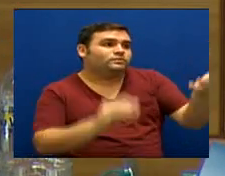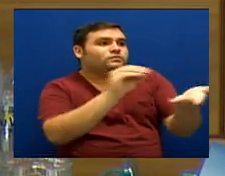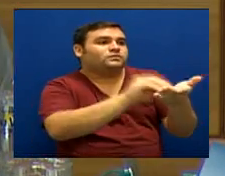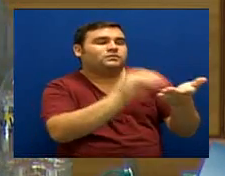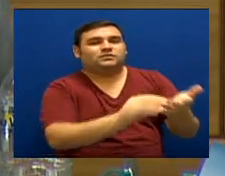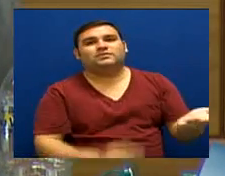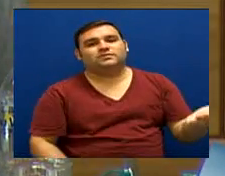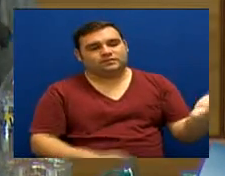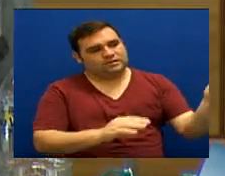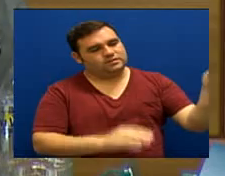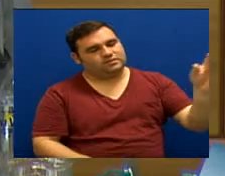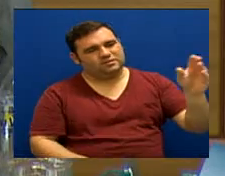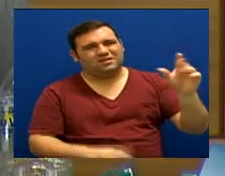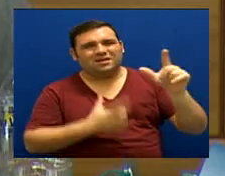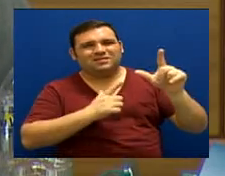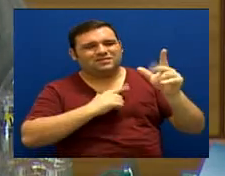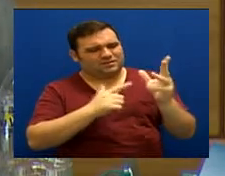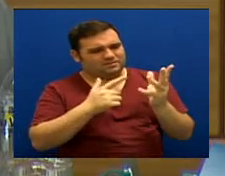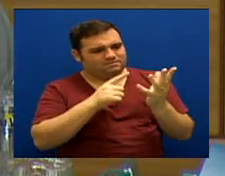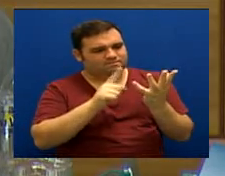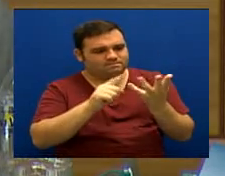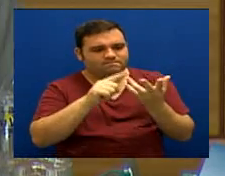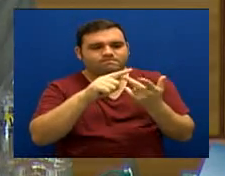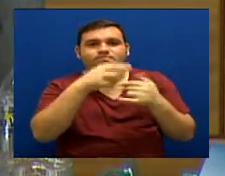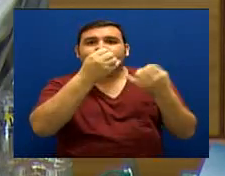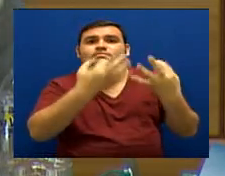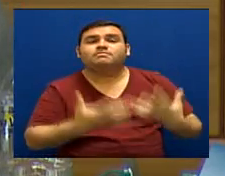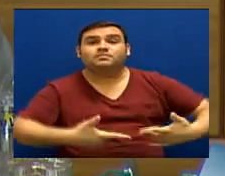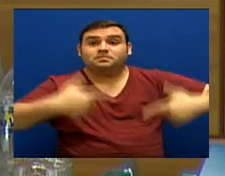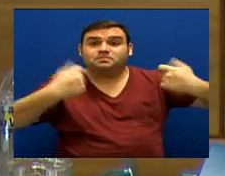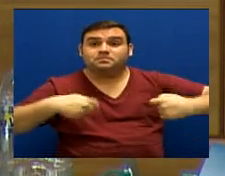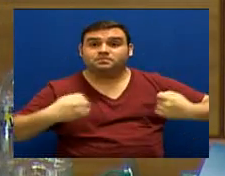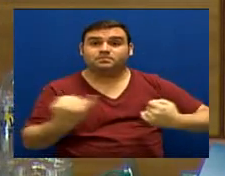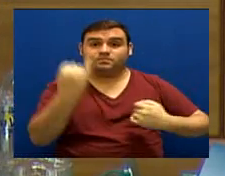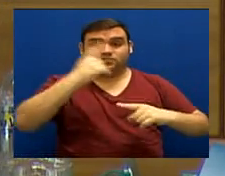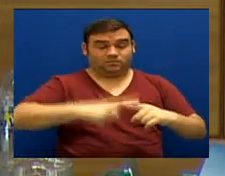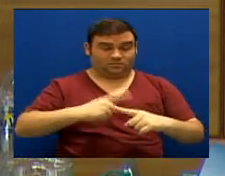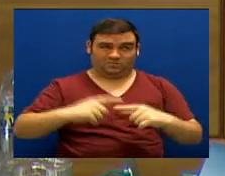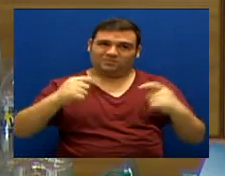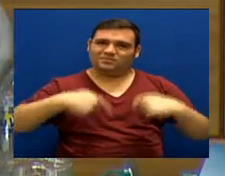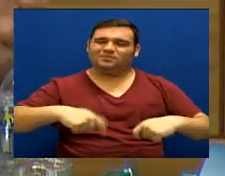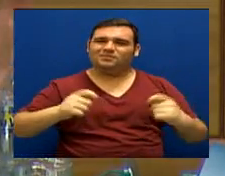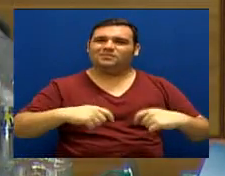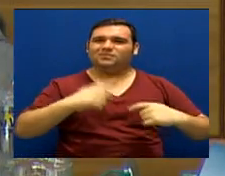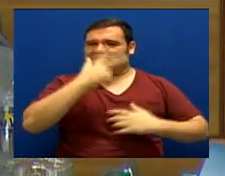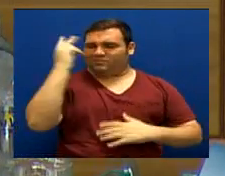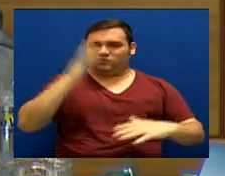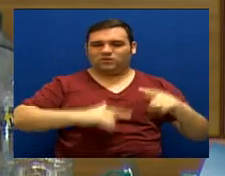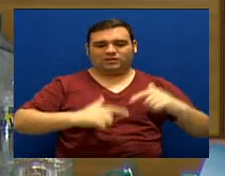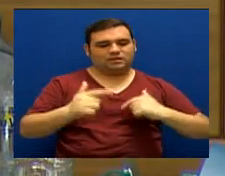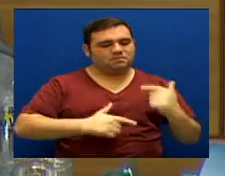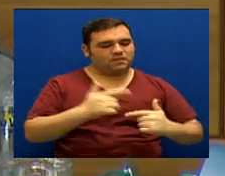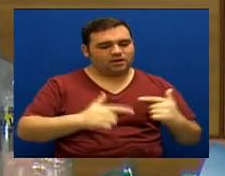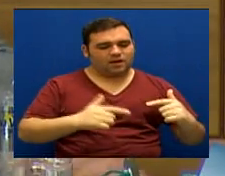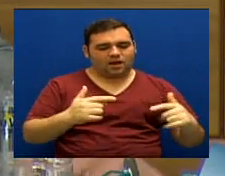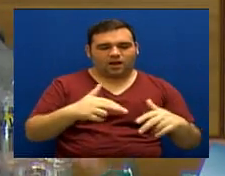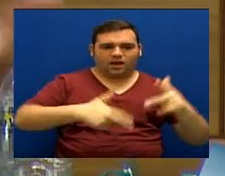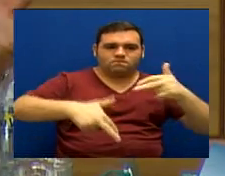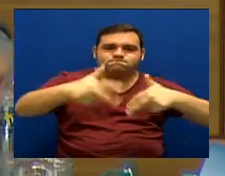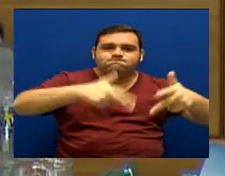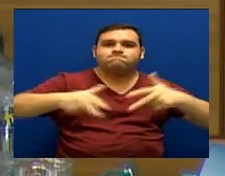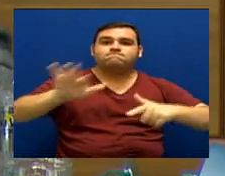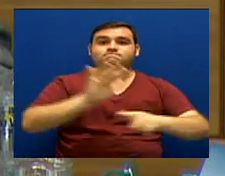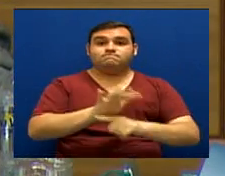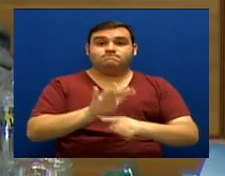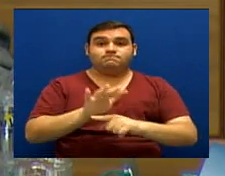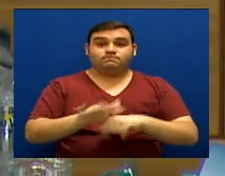então aí entra aquele elenco do que é efetivamente necessário para dar um mínimo de funcionamento a cidade e